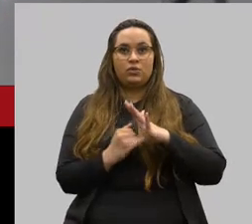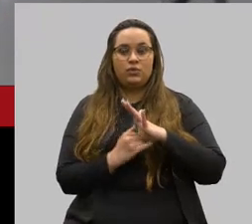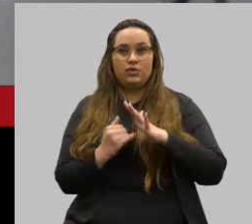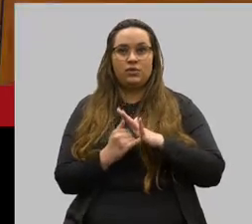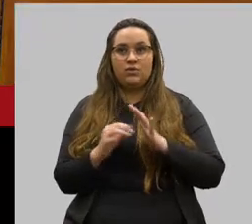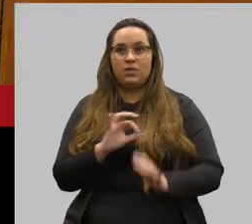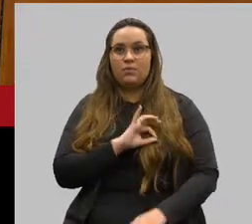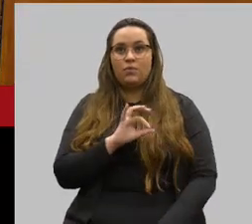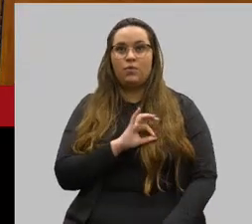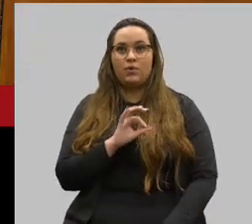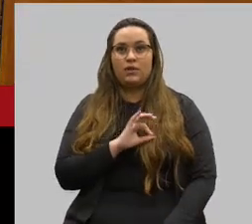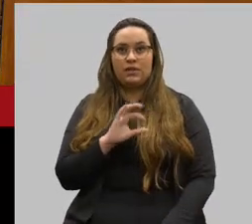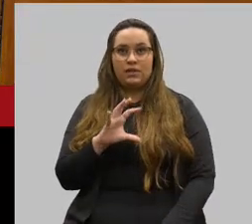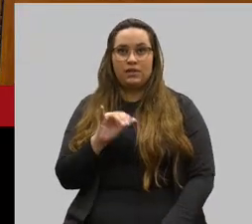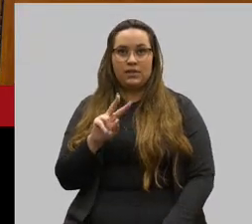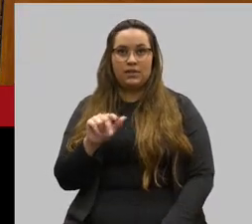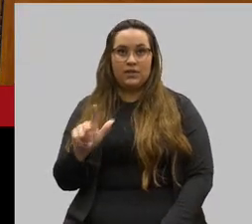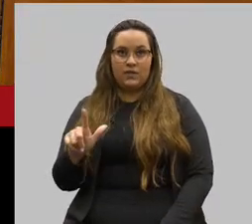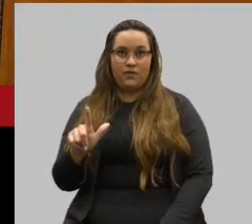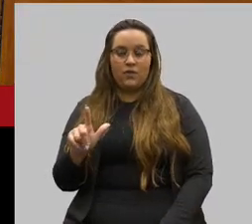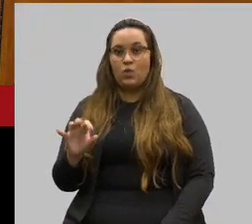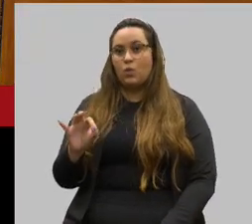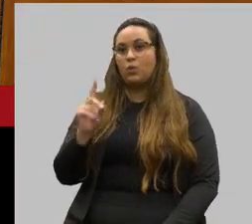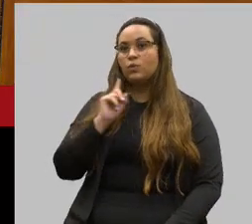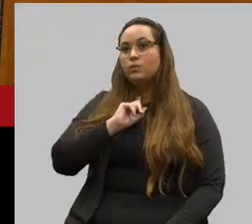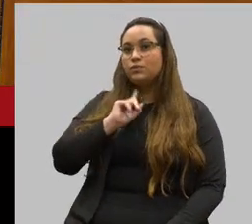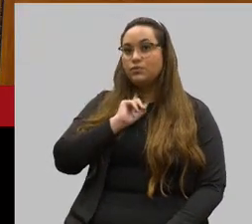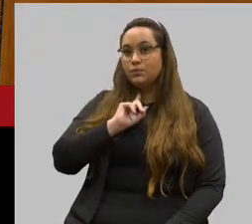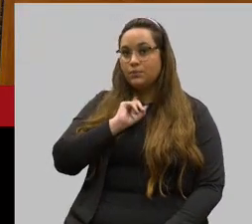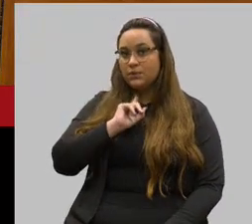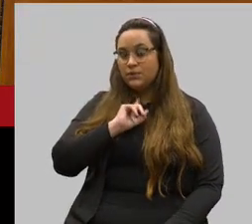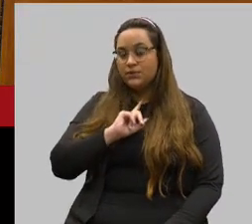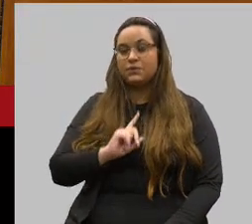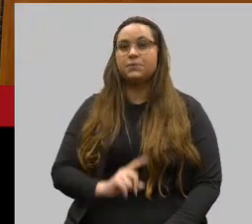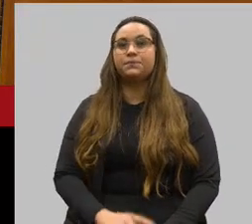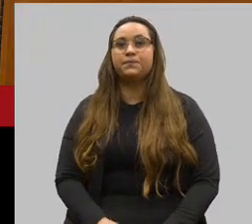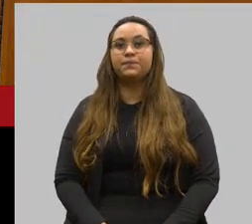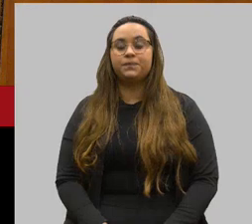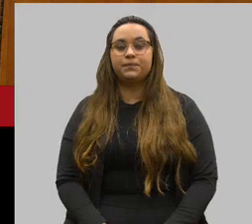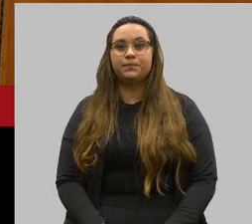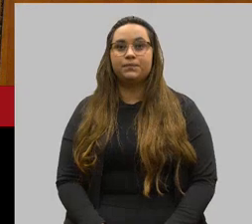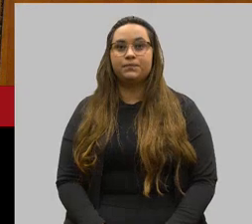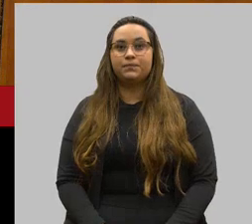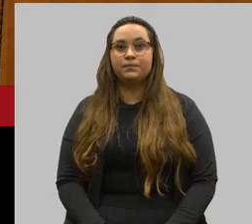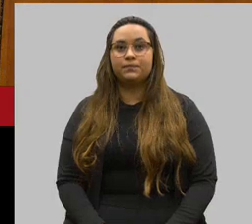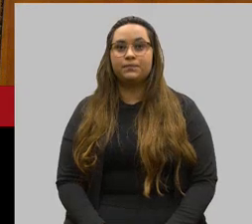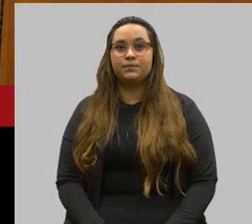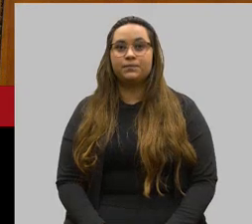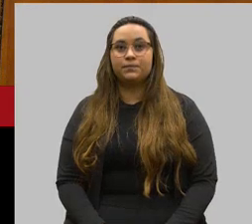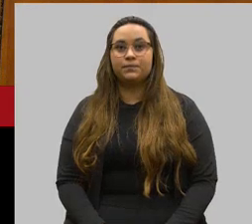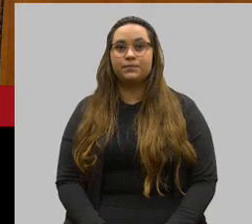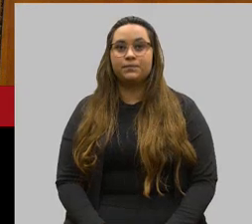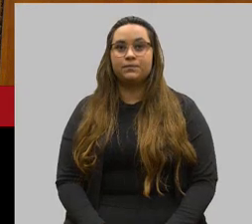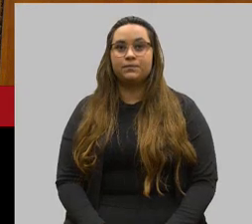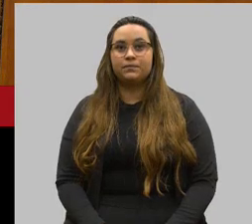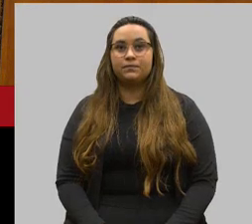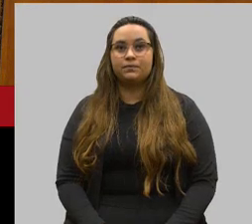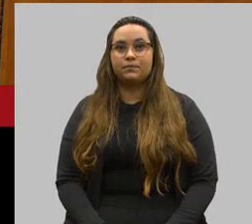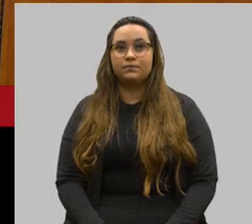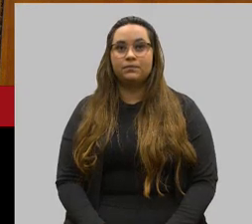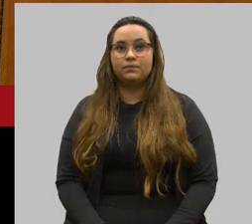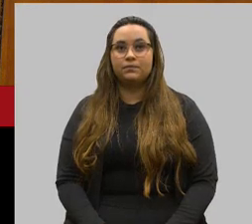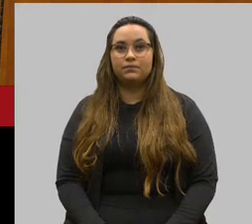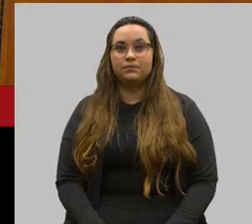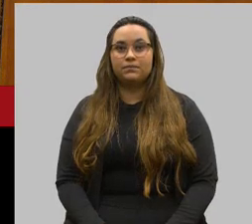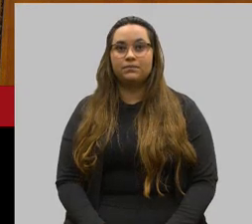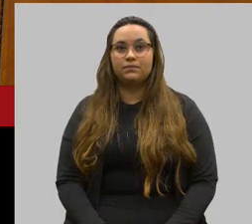da Polícia Civil de Minas Gerais e também da ela não tá aí não tá ela tá aí